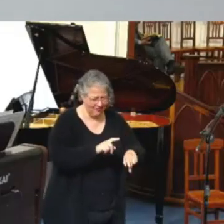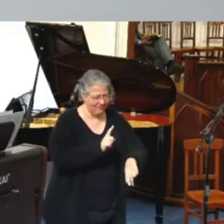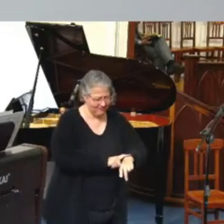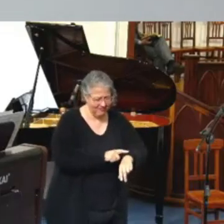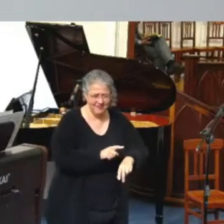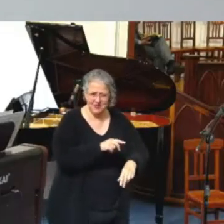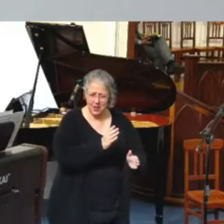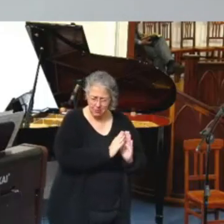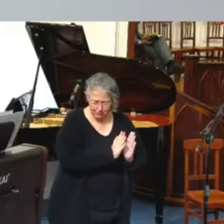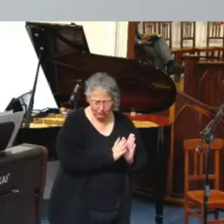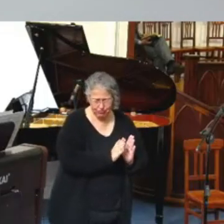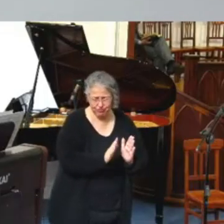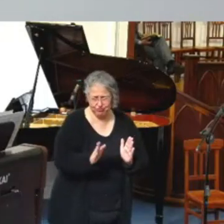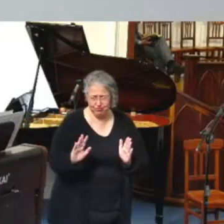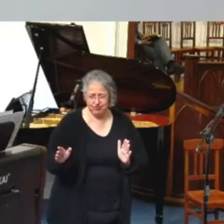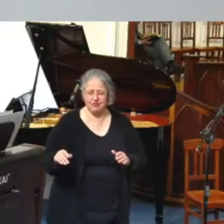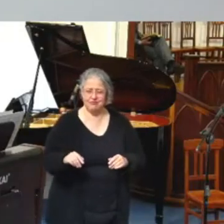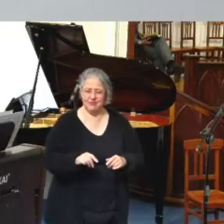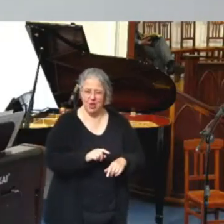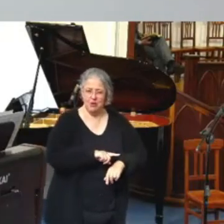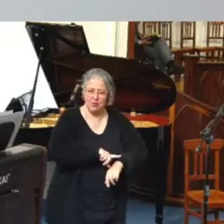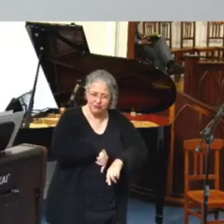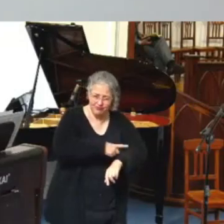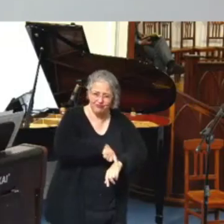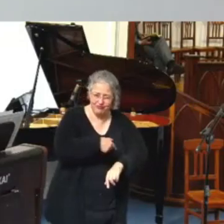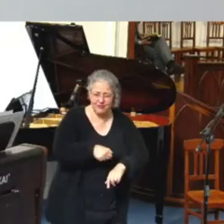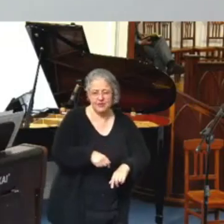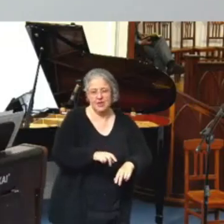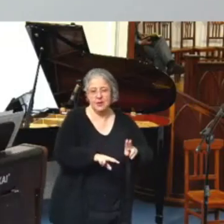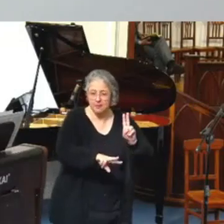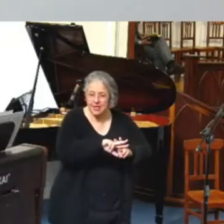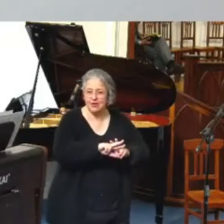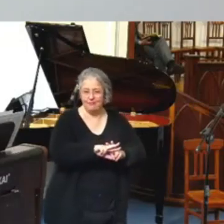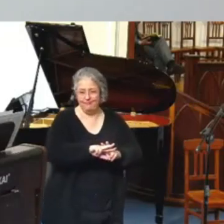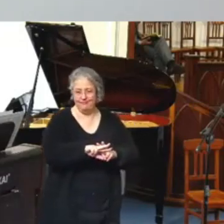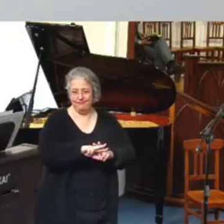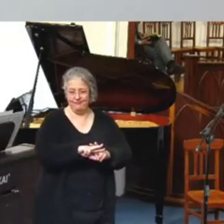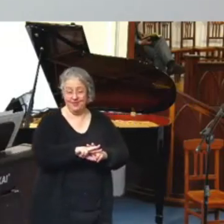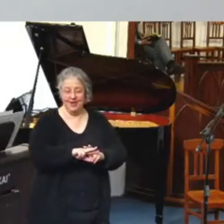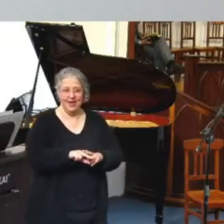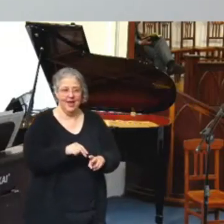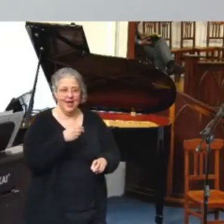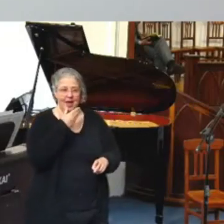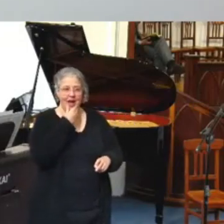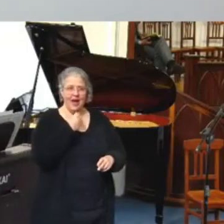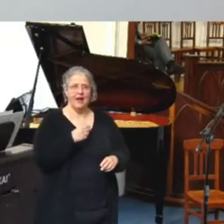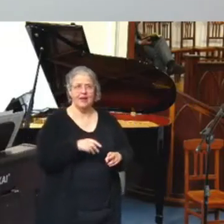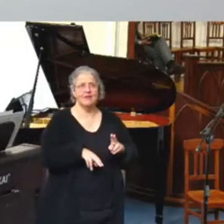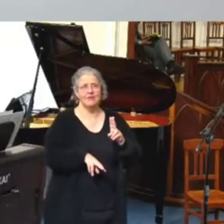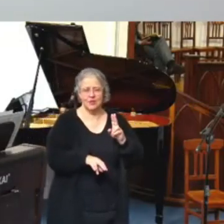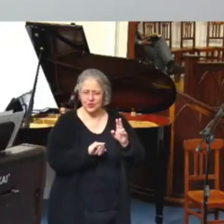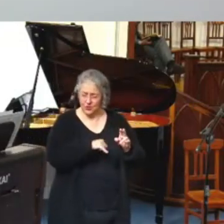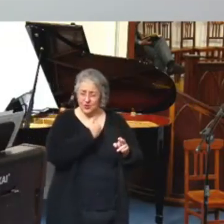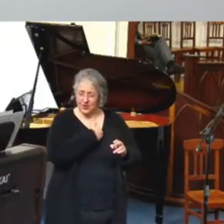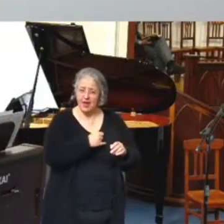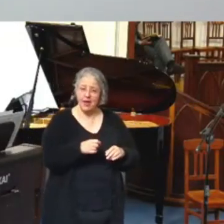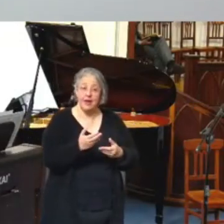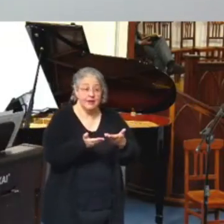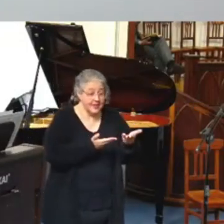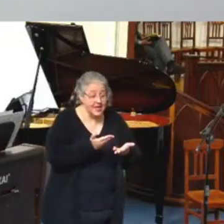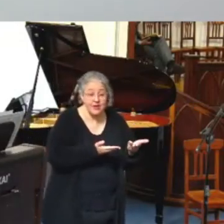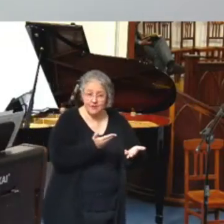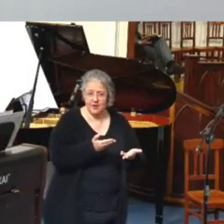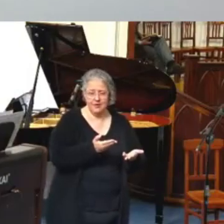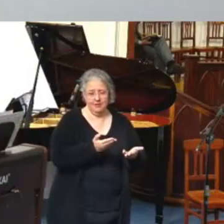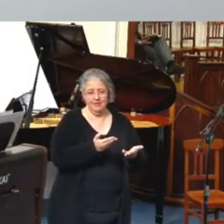determinado momento em que, na angústia de Faraó, esse copeiro pôde dizer, tem um homem que revelou sonhos, ele pode revelar o teu